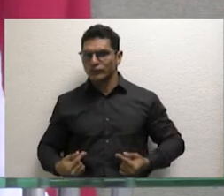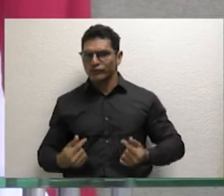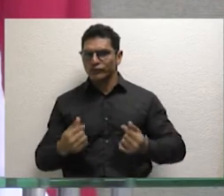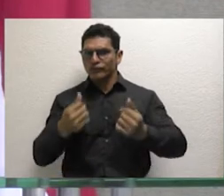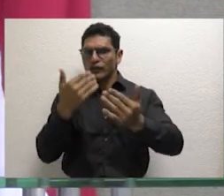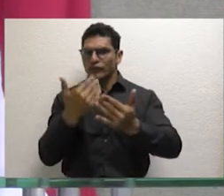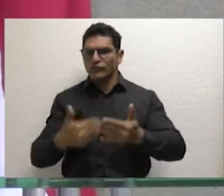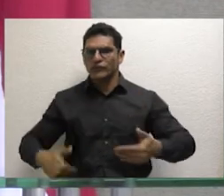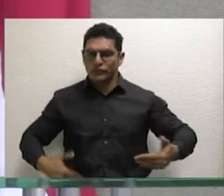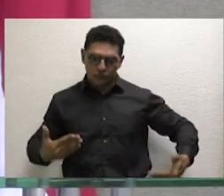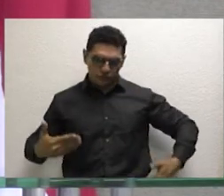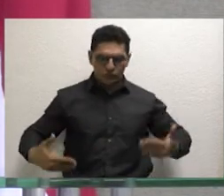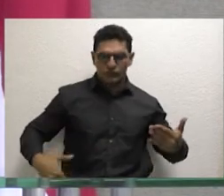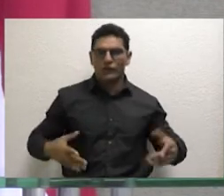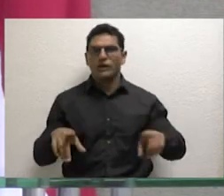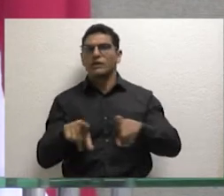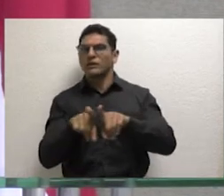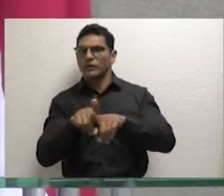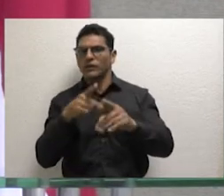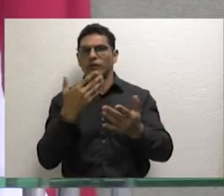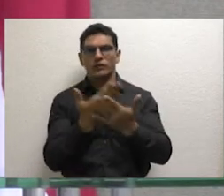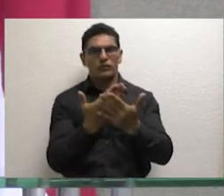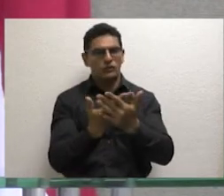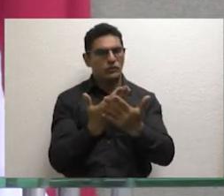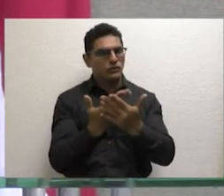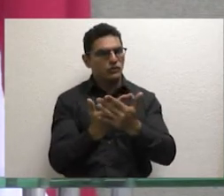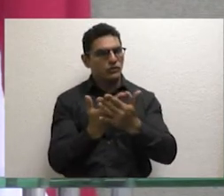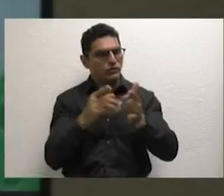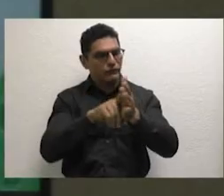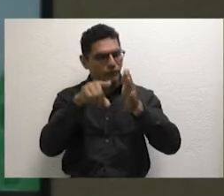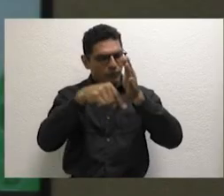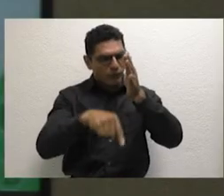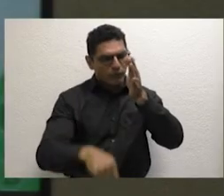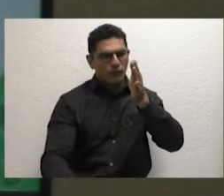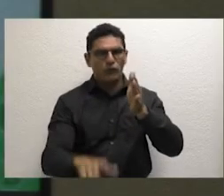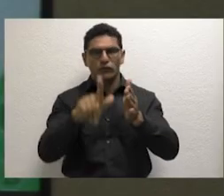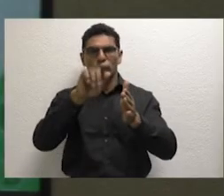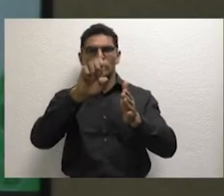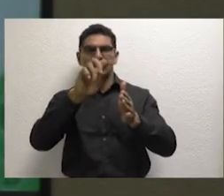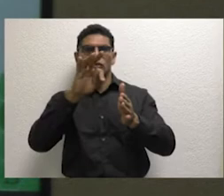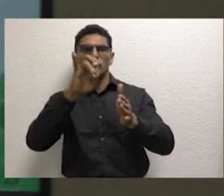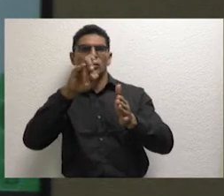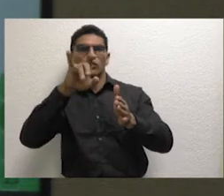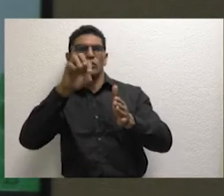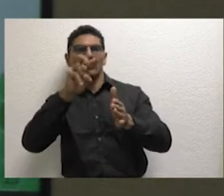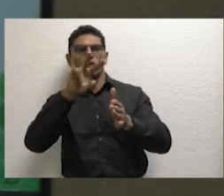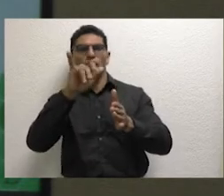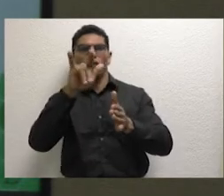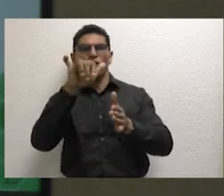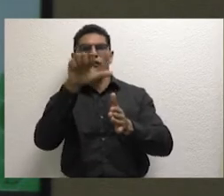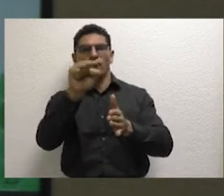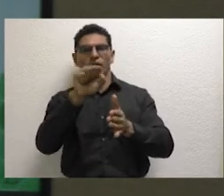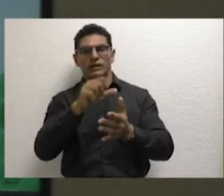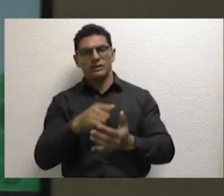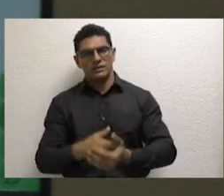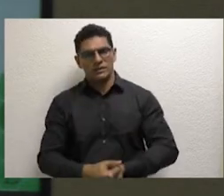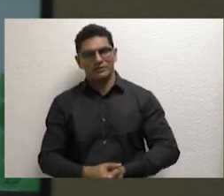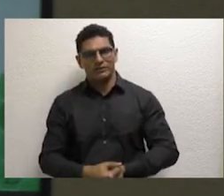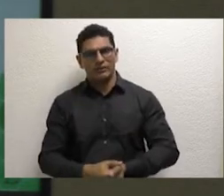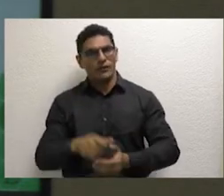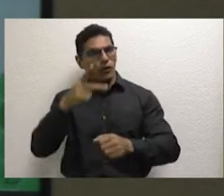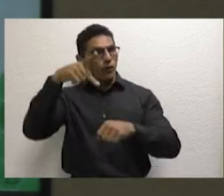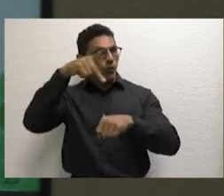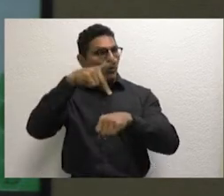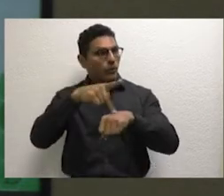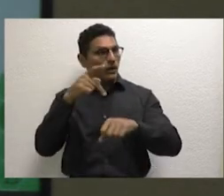desmontado pelo estudo da fundação Getúlio Vargas e já tinha sido levantado pelo próprio centro da indústria o país